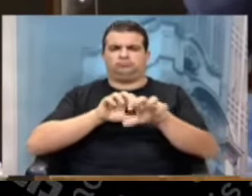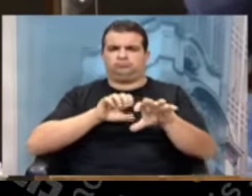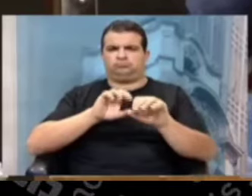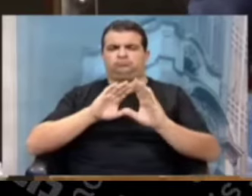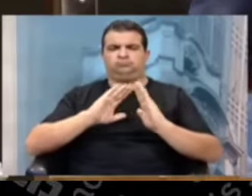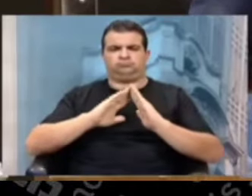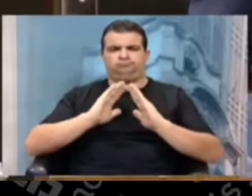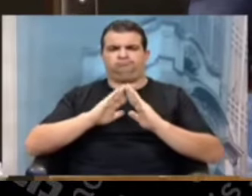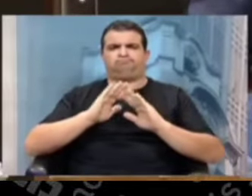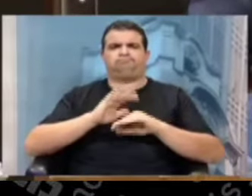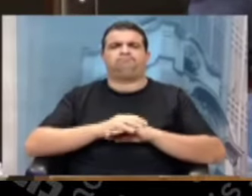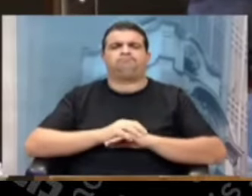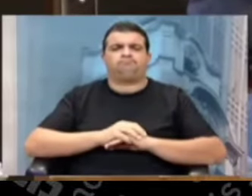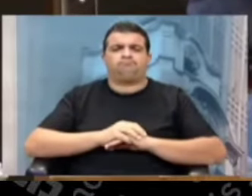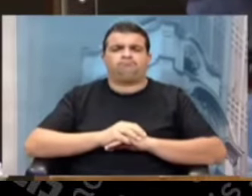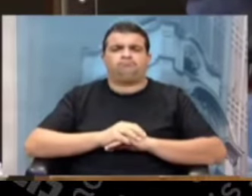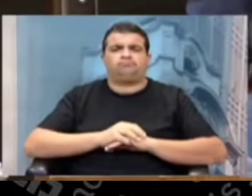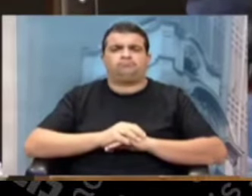E se tem